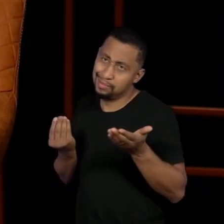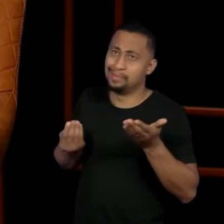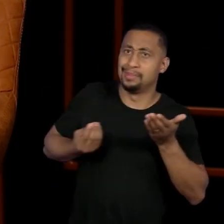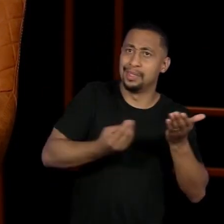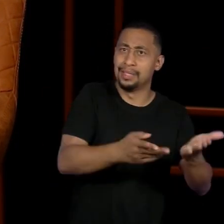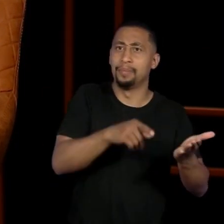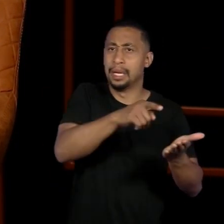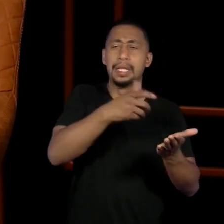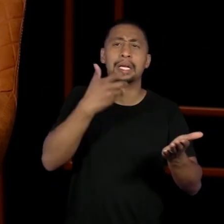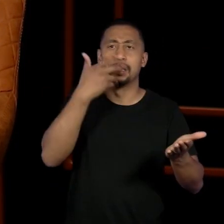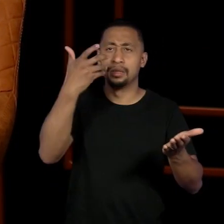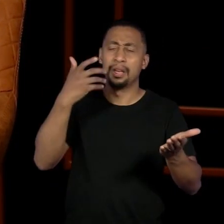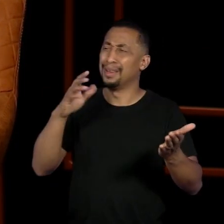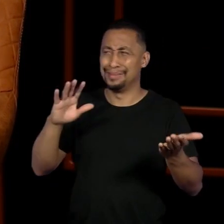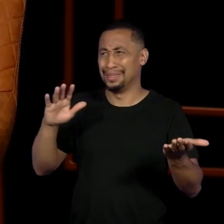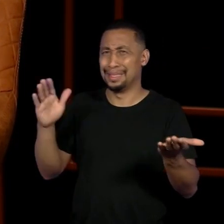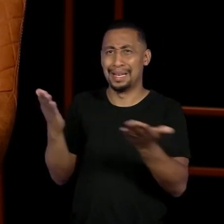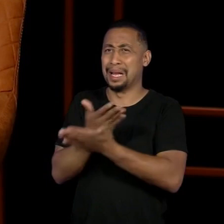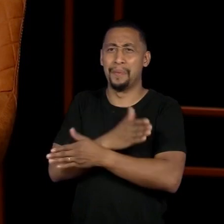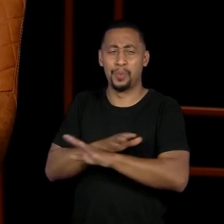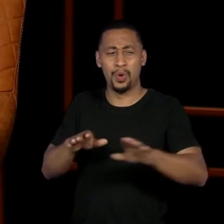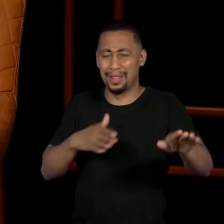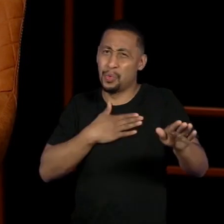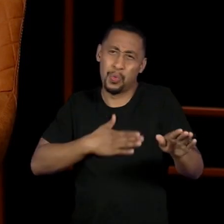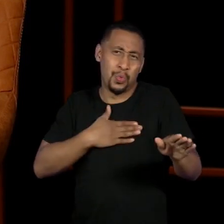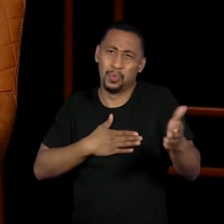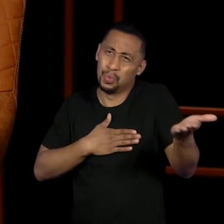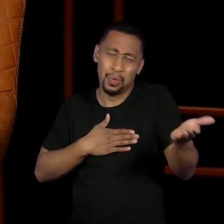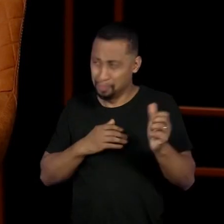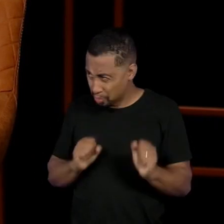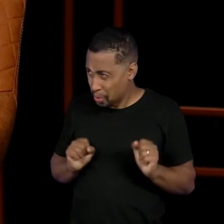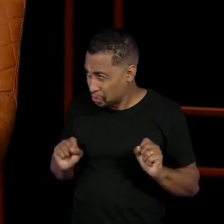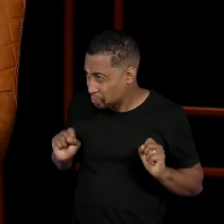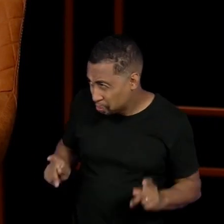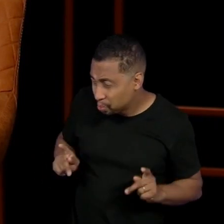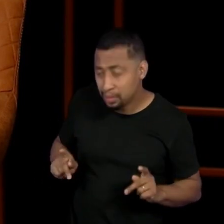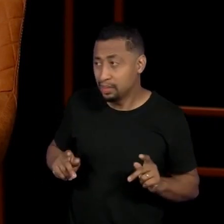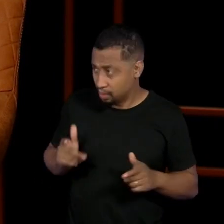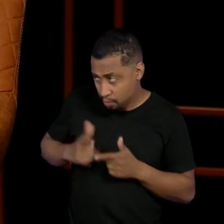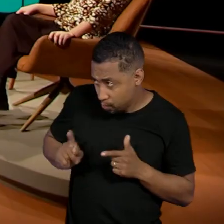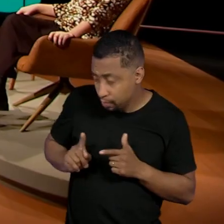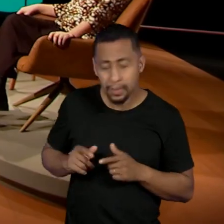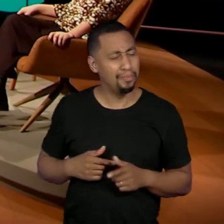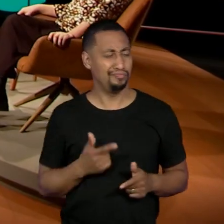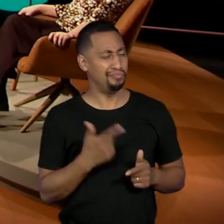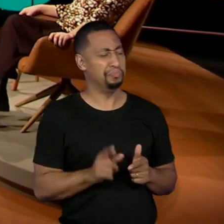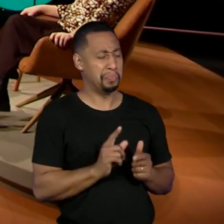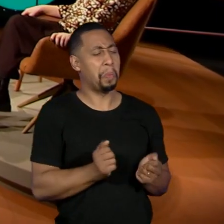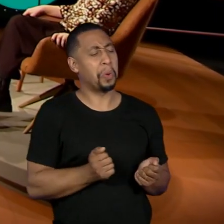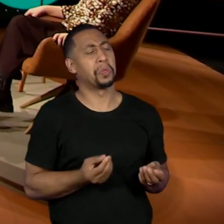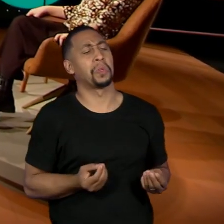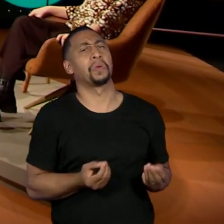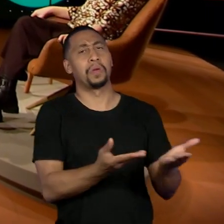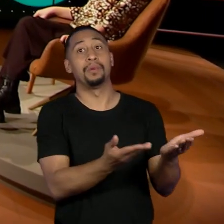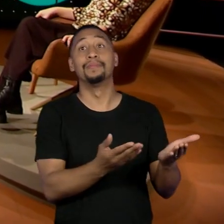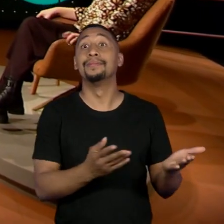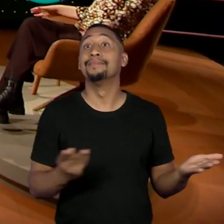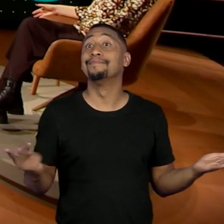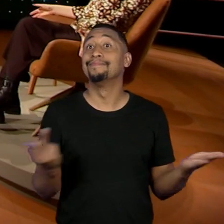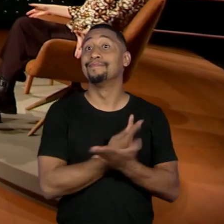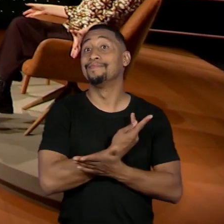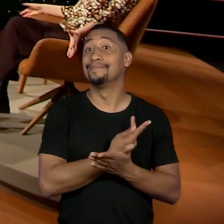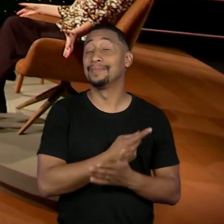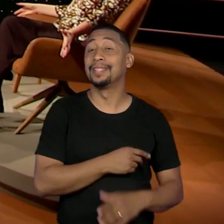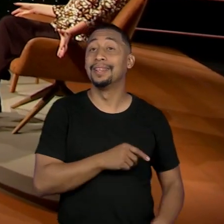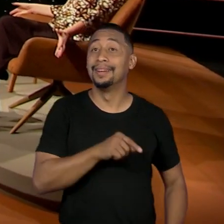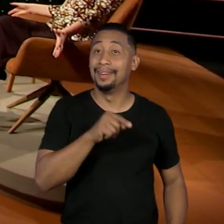essa história, e ela gostou, você não se importa? Não me importo nada. Não, inacreditável.